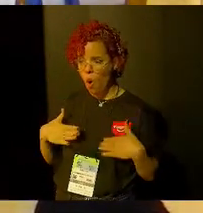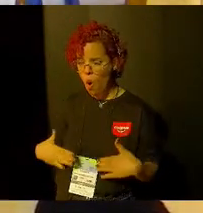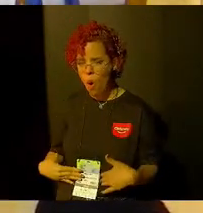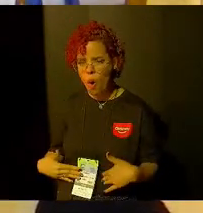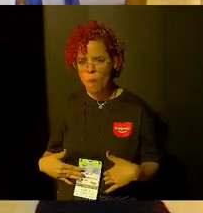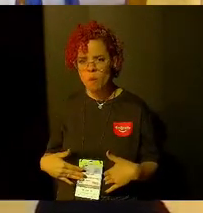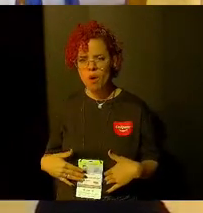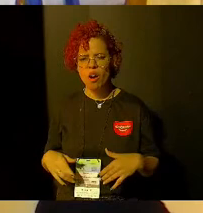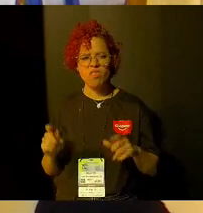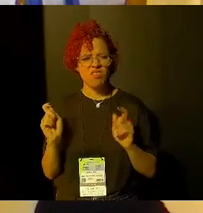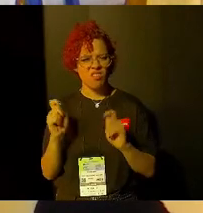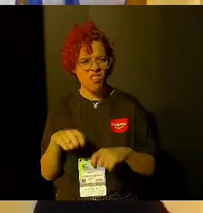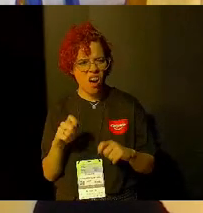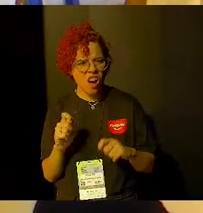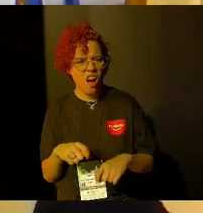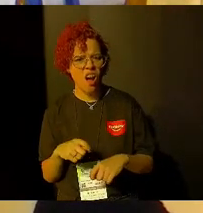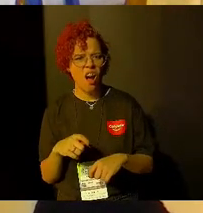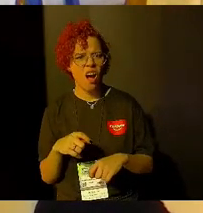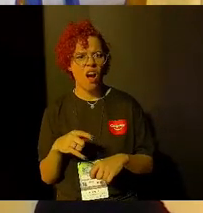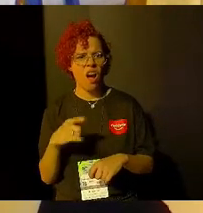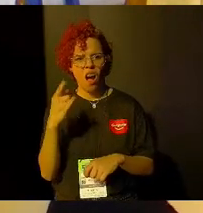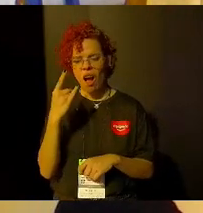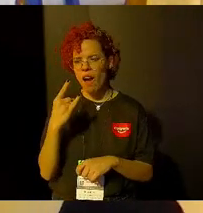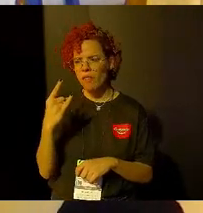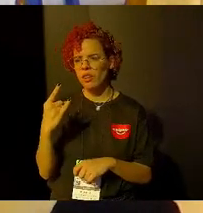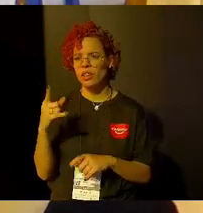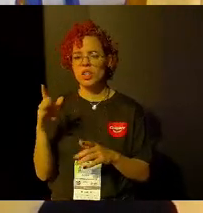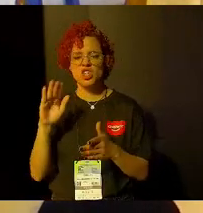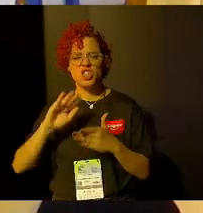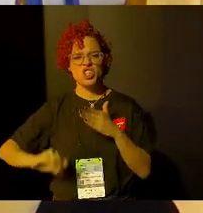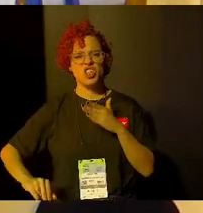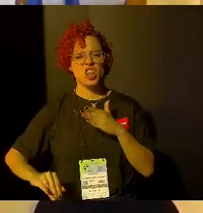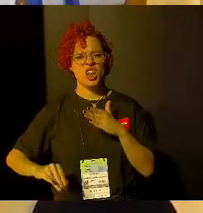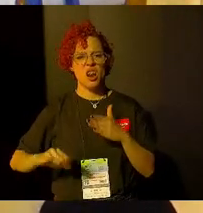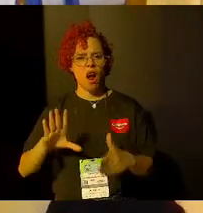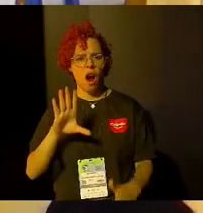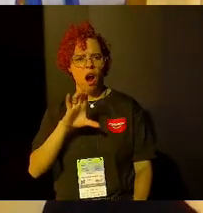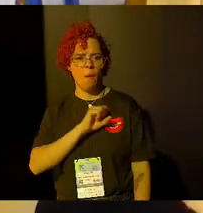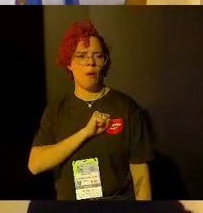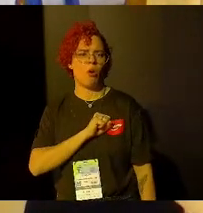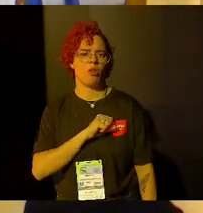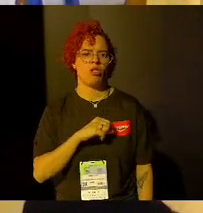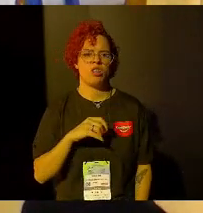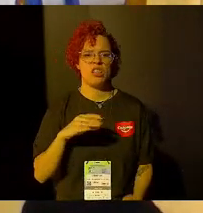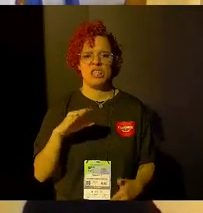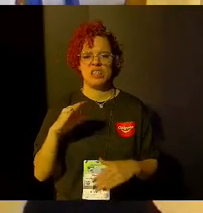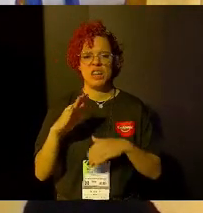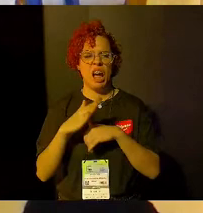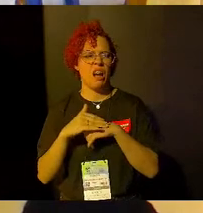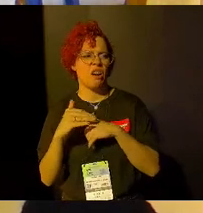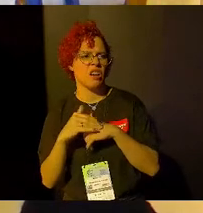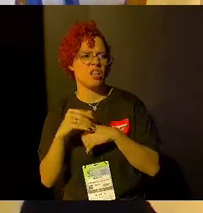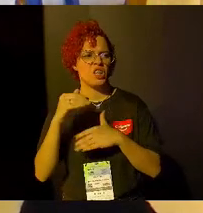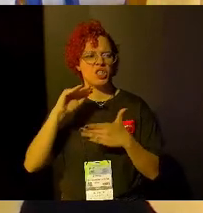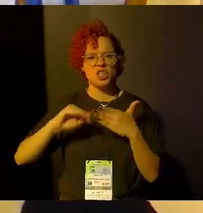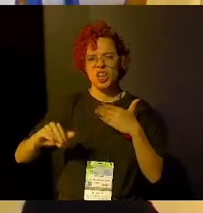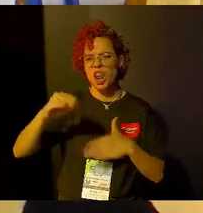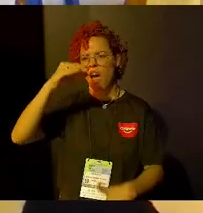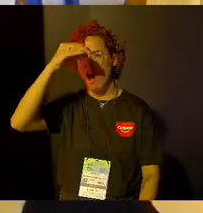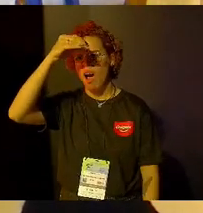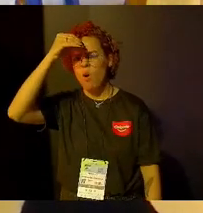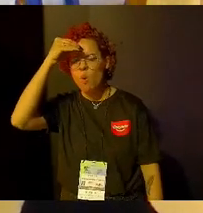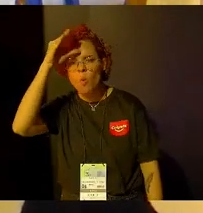de afeto é o que a colonização diz tira isso ó tira afeto tira nome tira identidade tira conhecimento porque